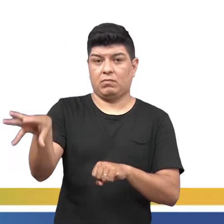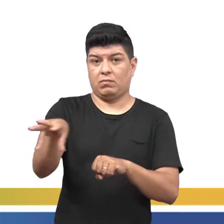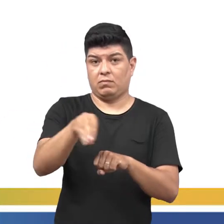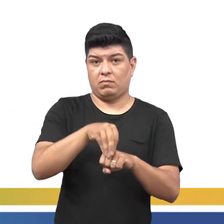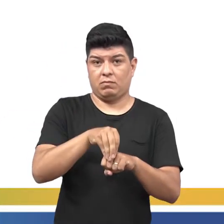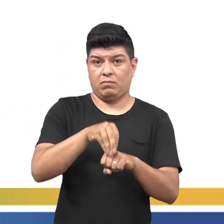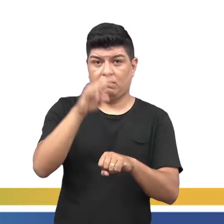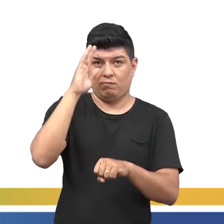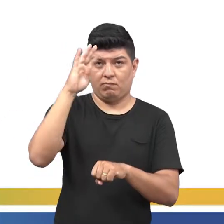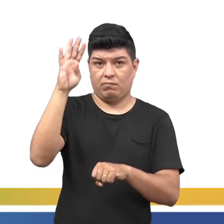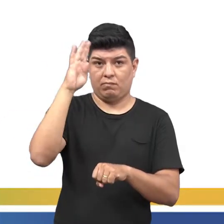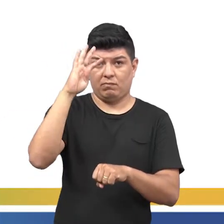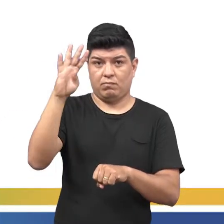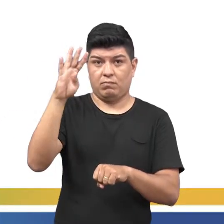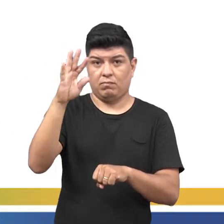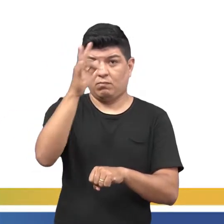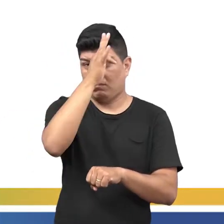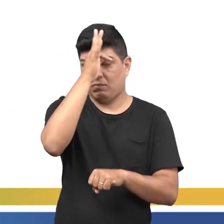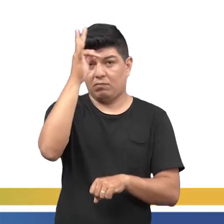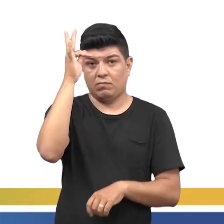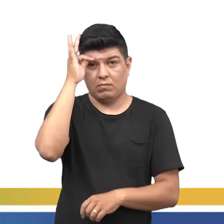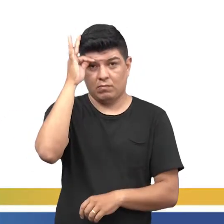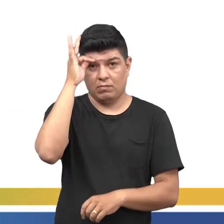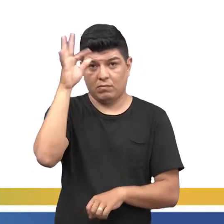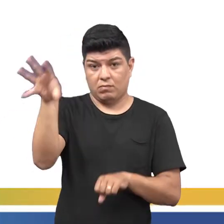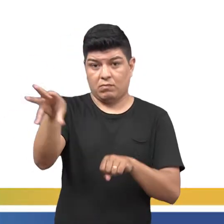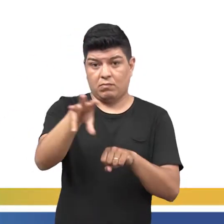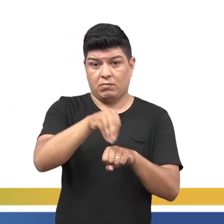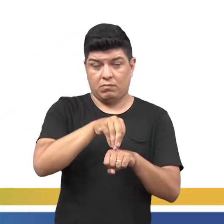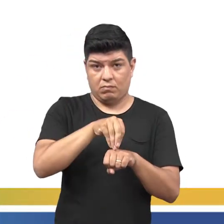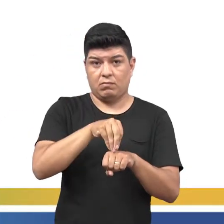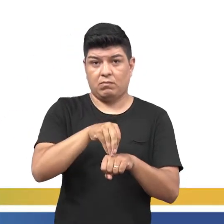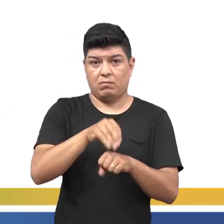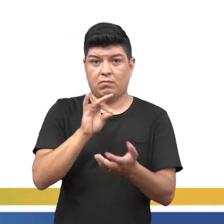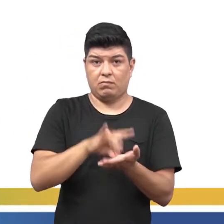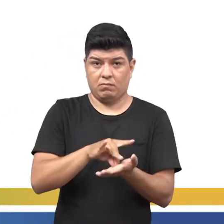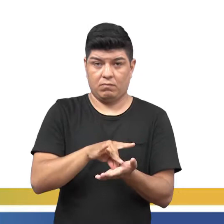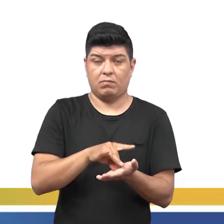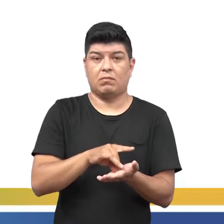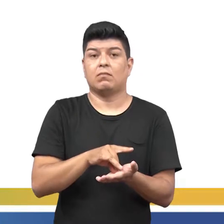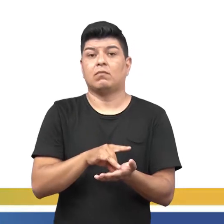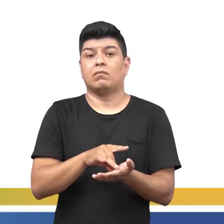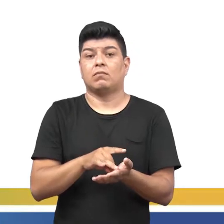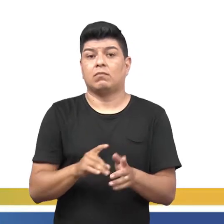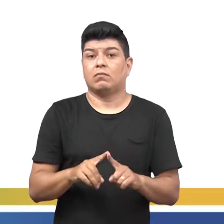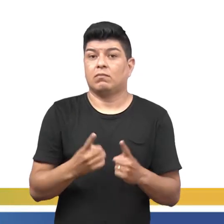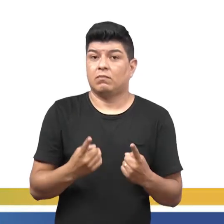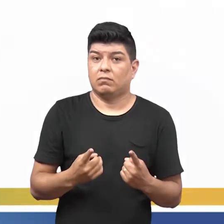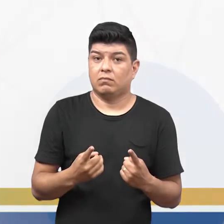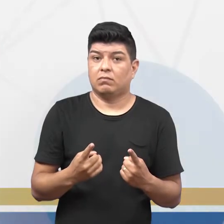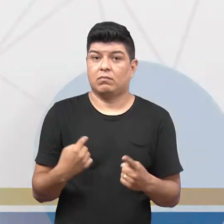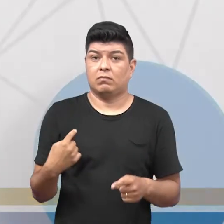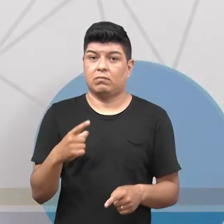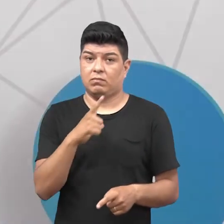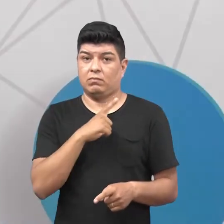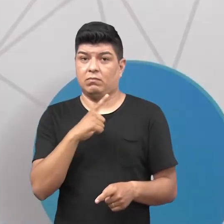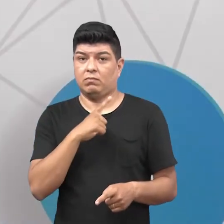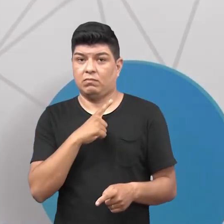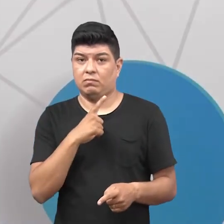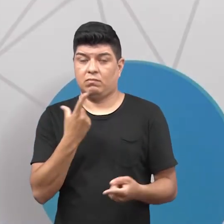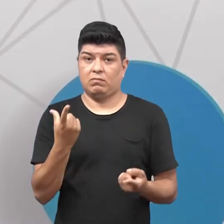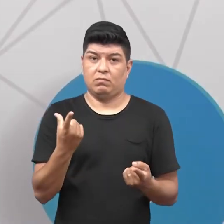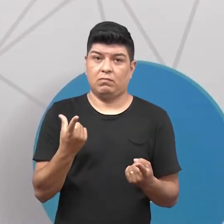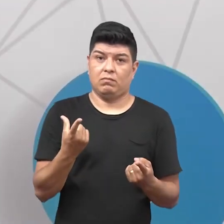conhecimento fantasioso, e a filosofia é o conhecimento da pura razão. Aliás, nós podemos ter vários conceitos